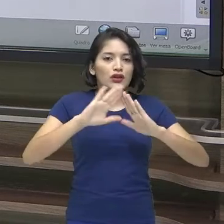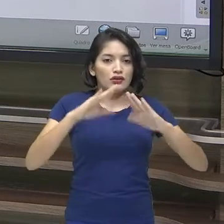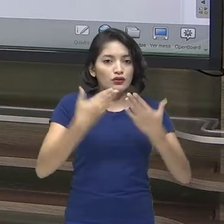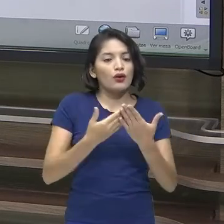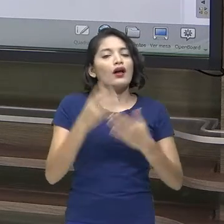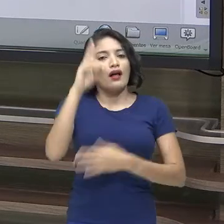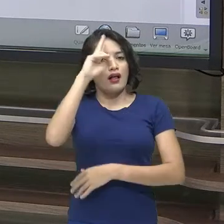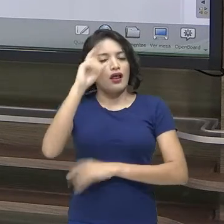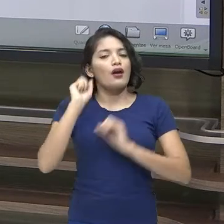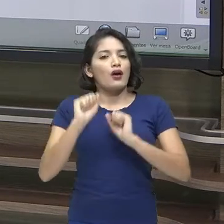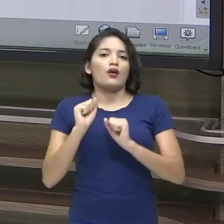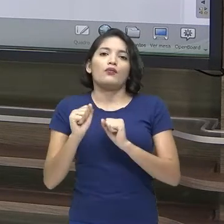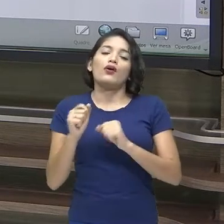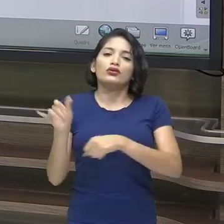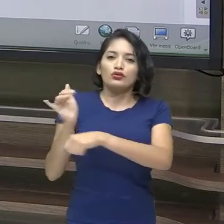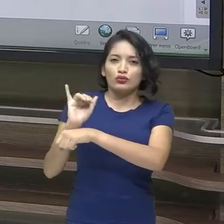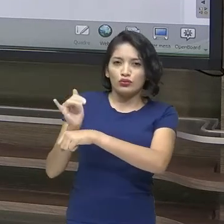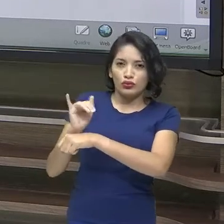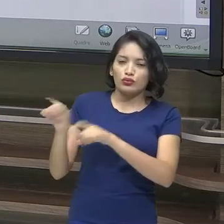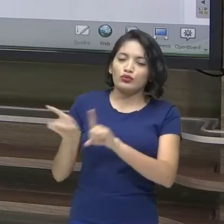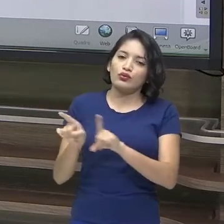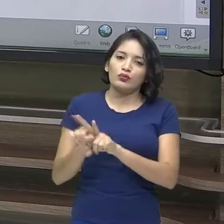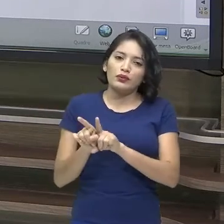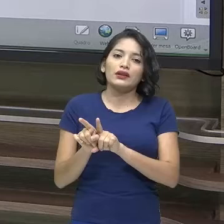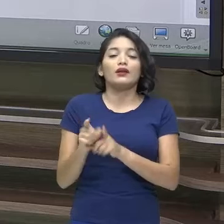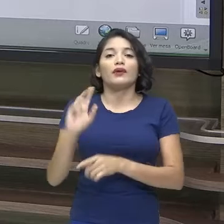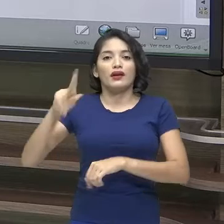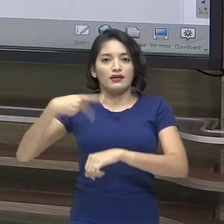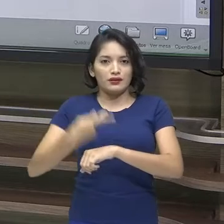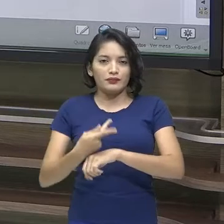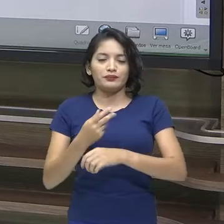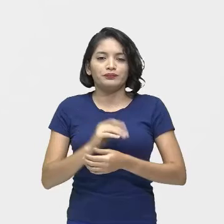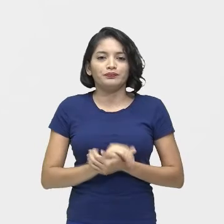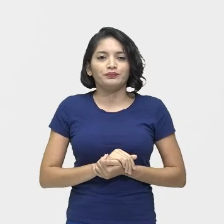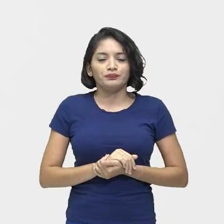pode recorrer ao canal do YouTube e a nossa reprise mais tarde, tá bom?